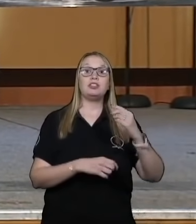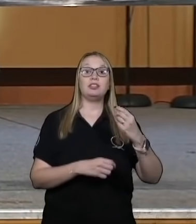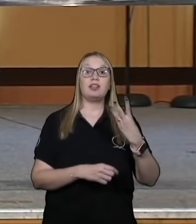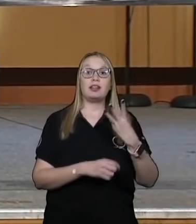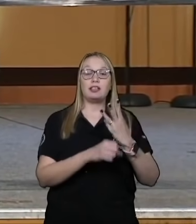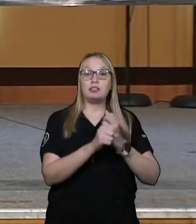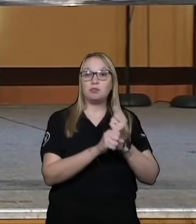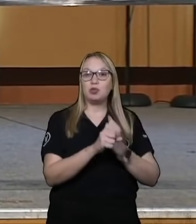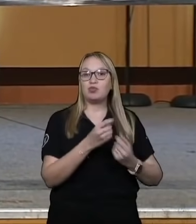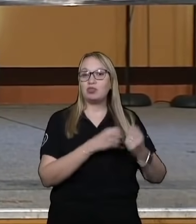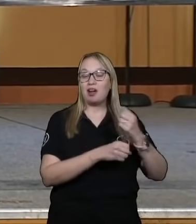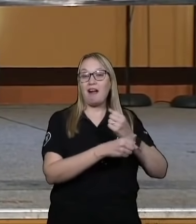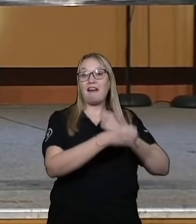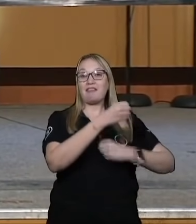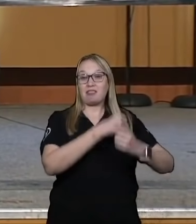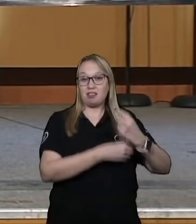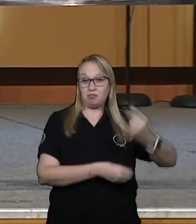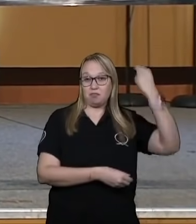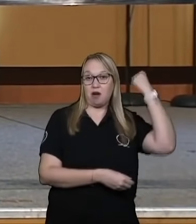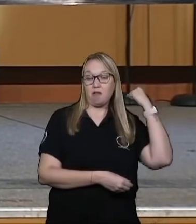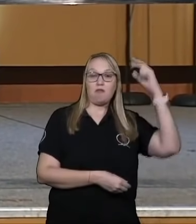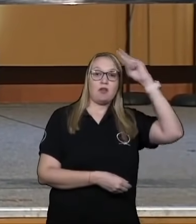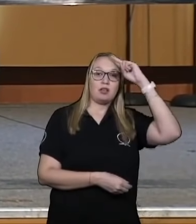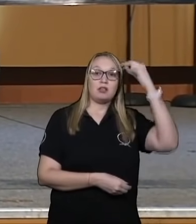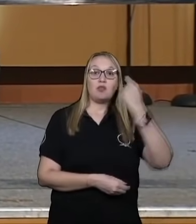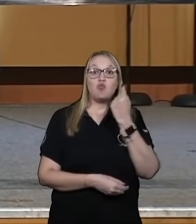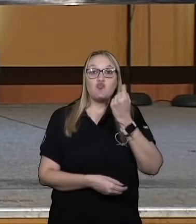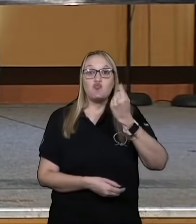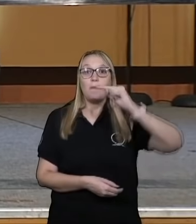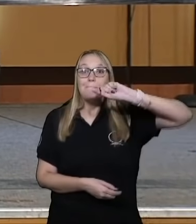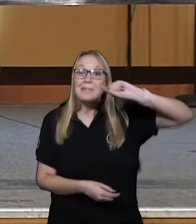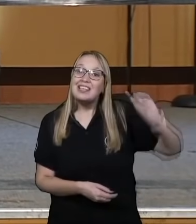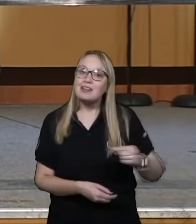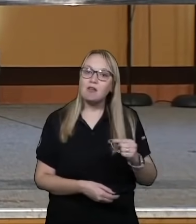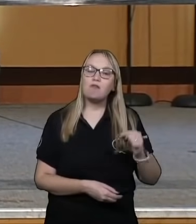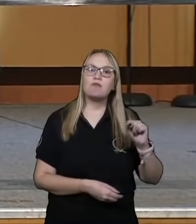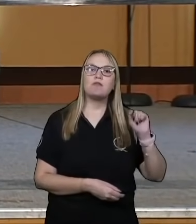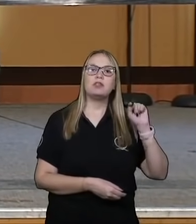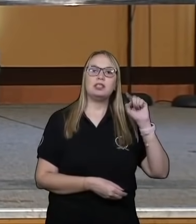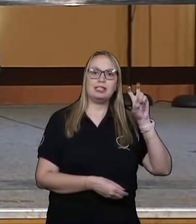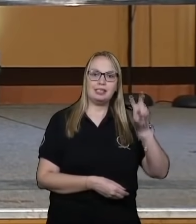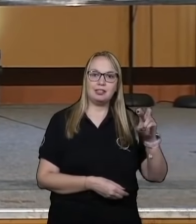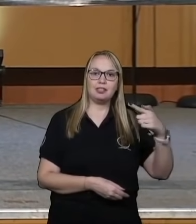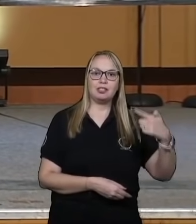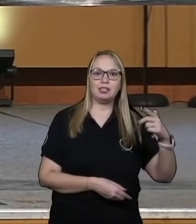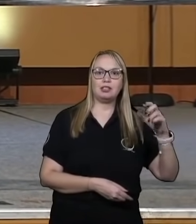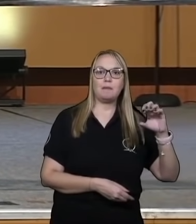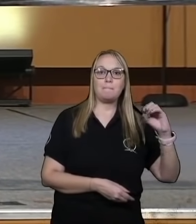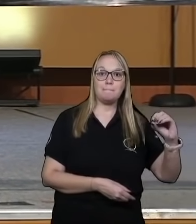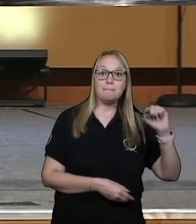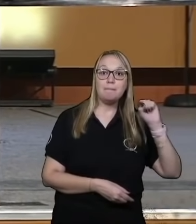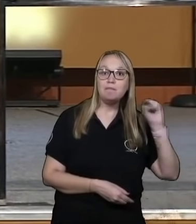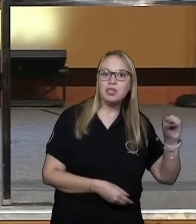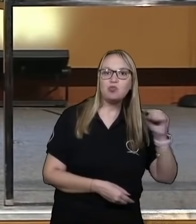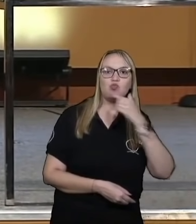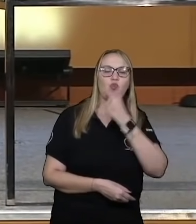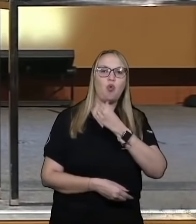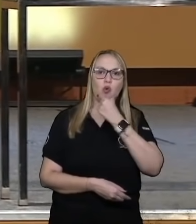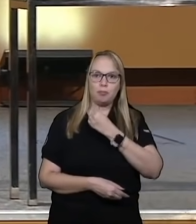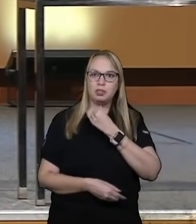atrás da vítima um exército de um milhão 570 mil anos a coisa palatina meu